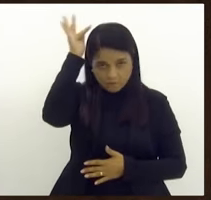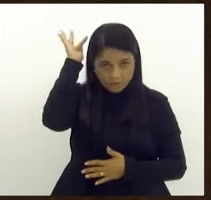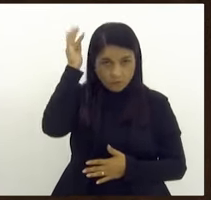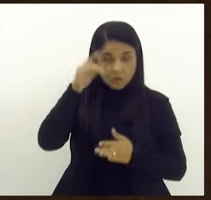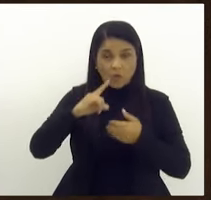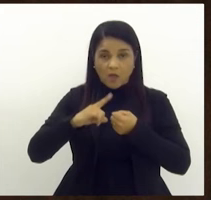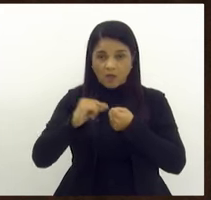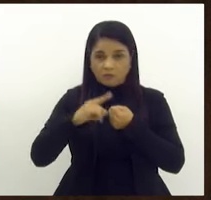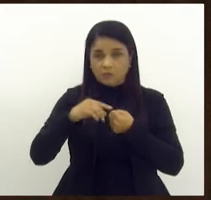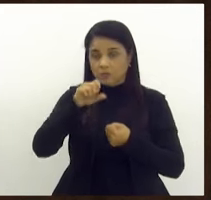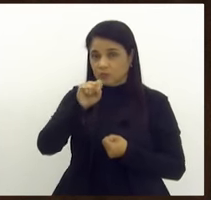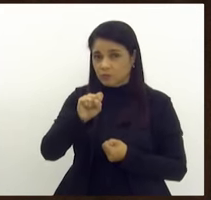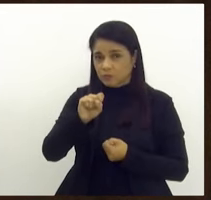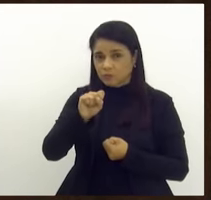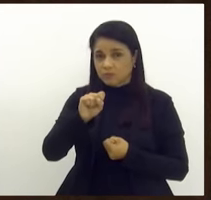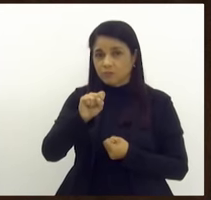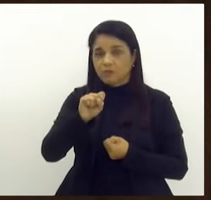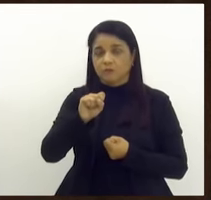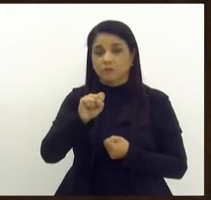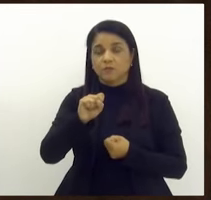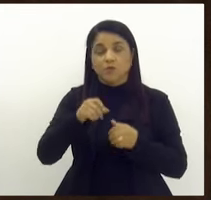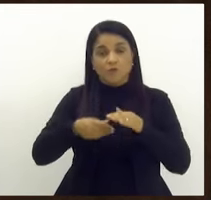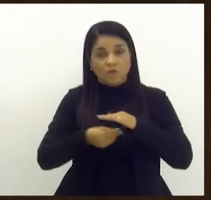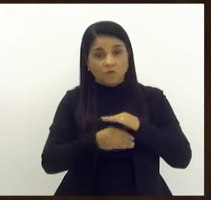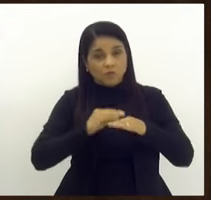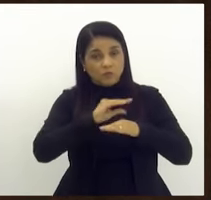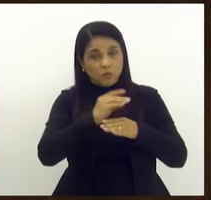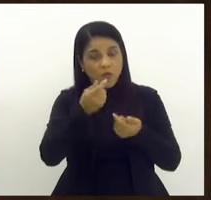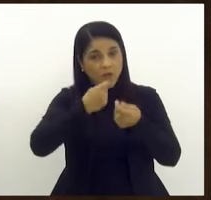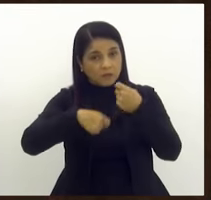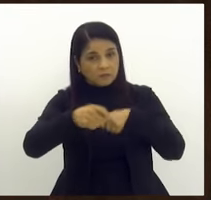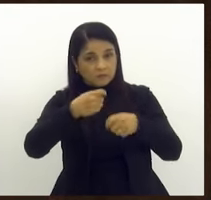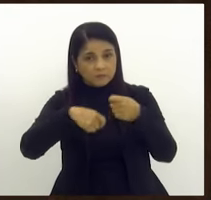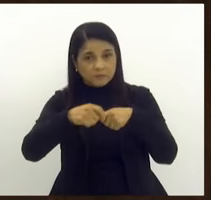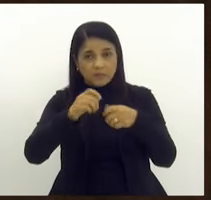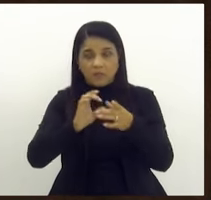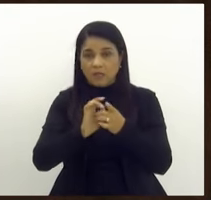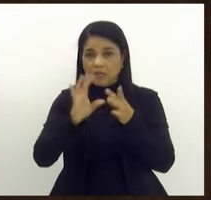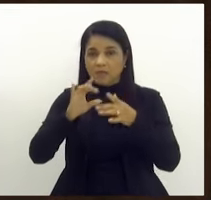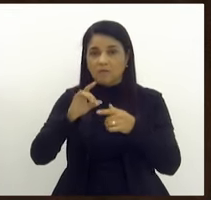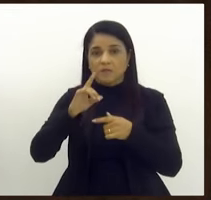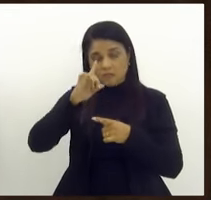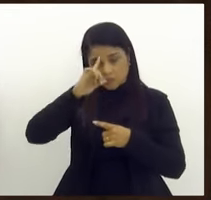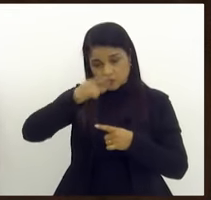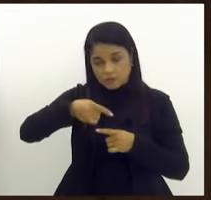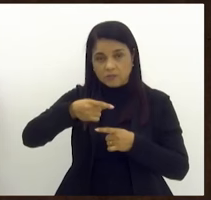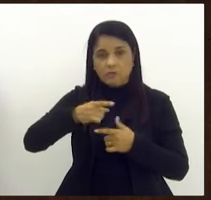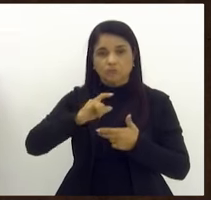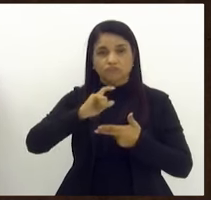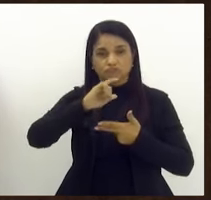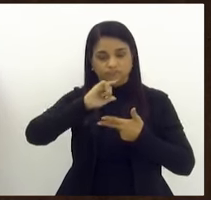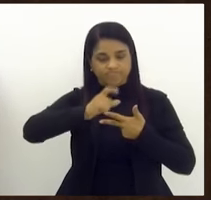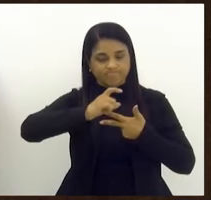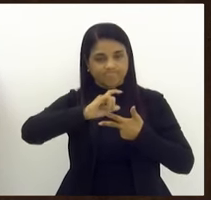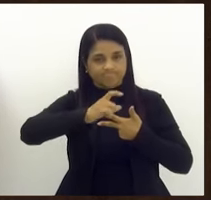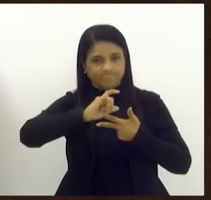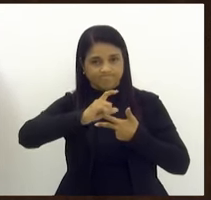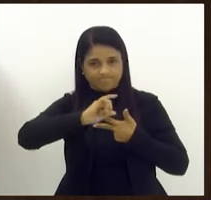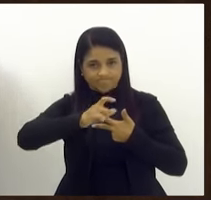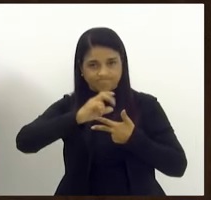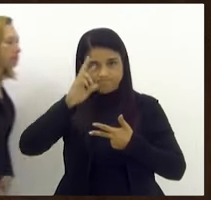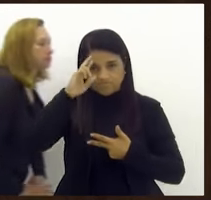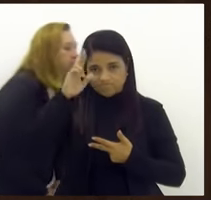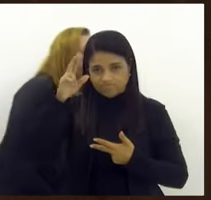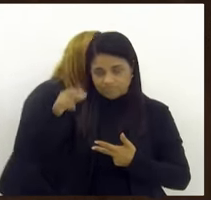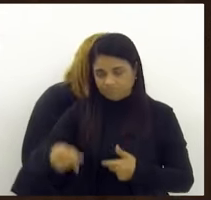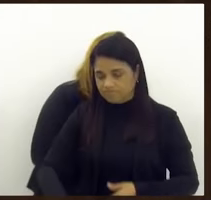Artigo 8 ele coloca que o fundo soberano será administrado através de livre indicação do chefe do Poder Executivo ora a gente sabe muito